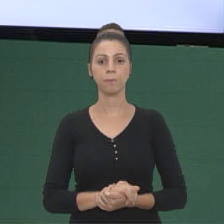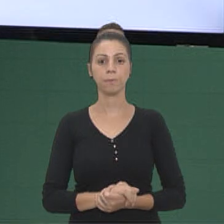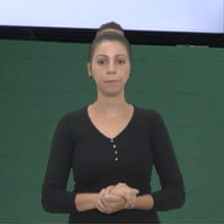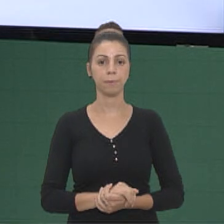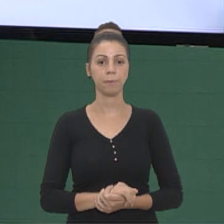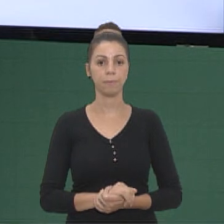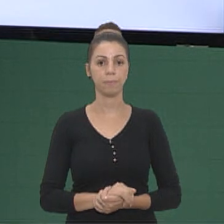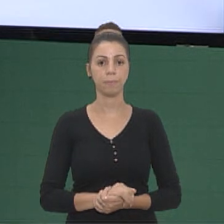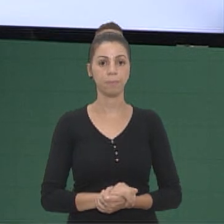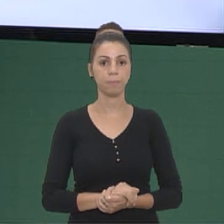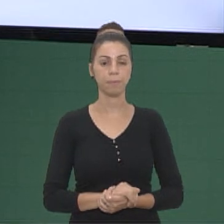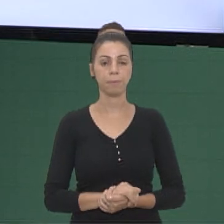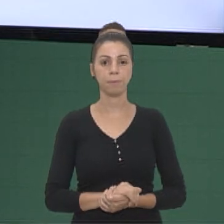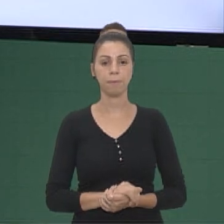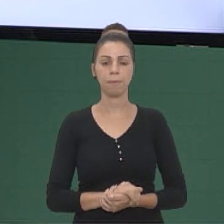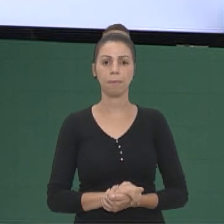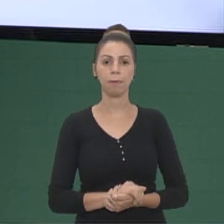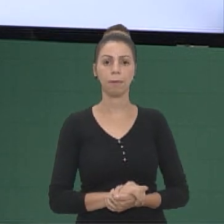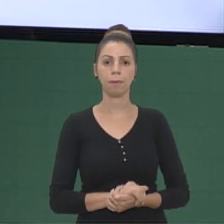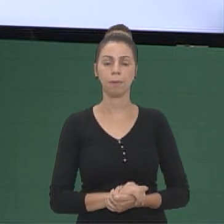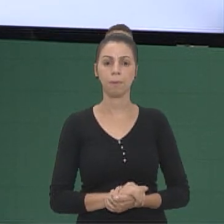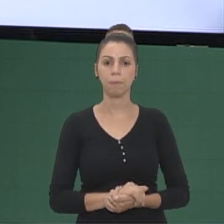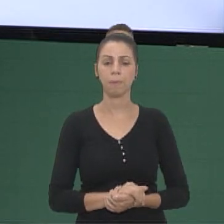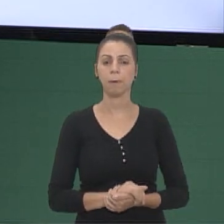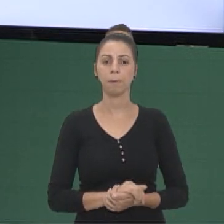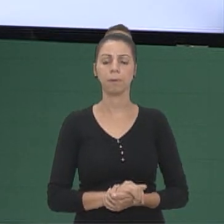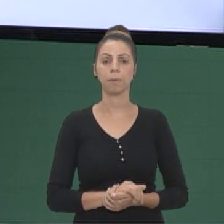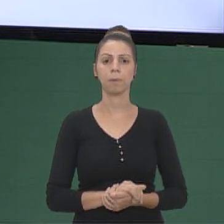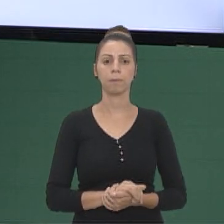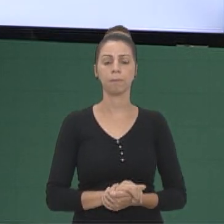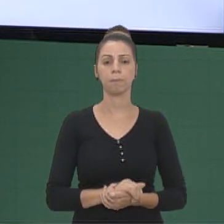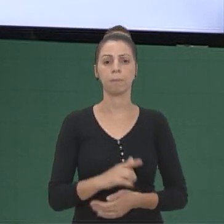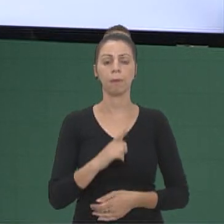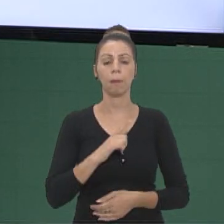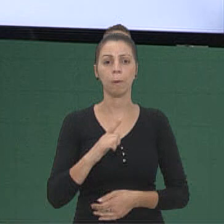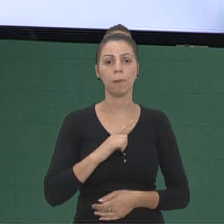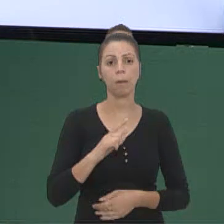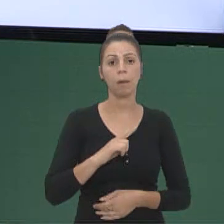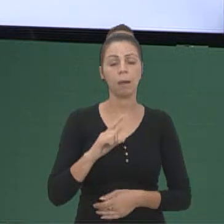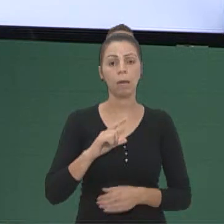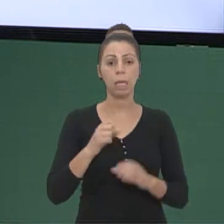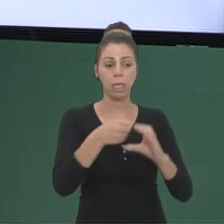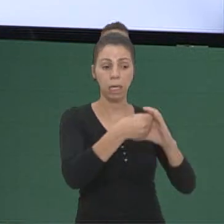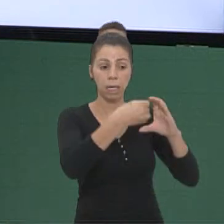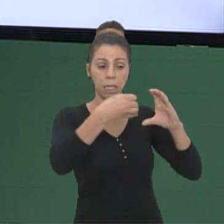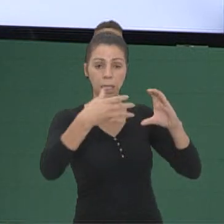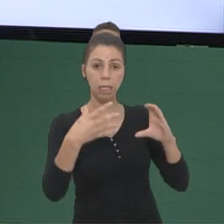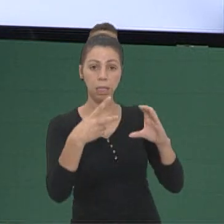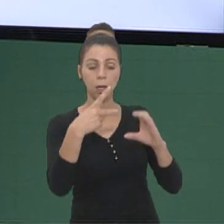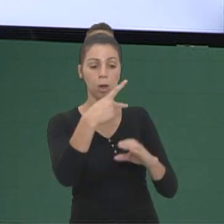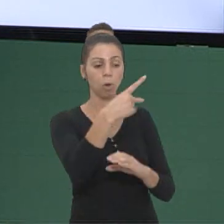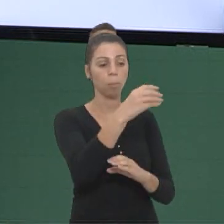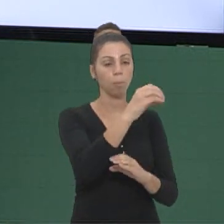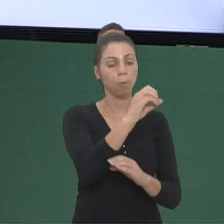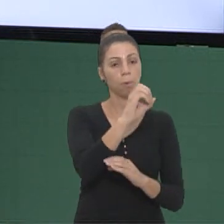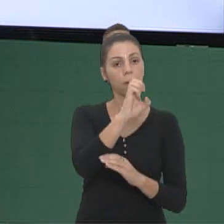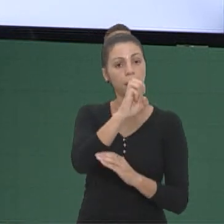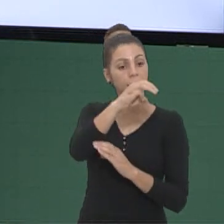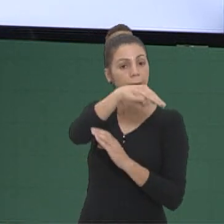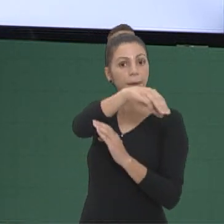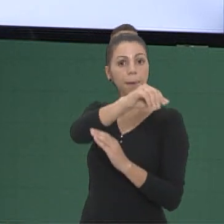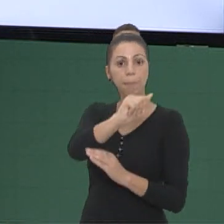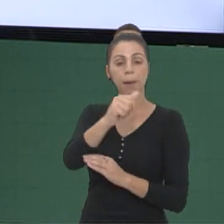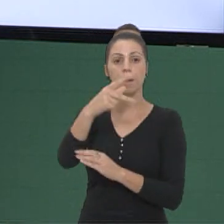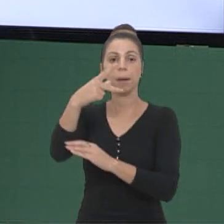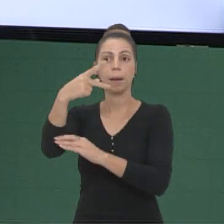ou em prosa. Então, duas possíveis definições do dicionário, certo? Traz para nós um pouquinho